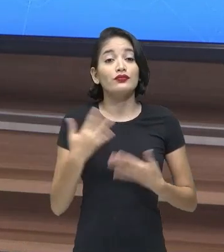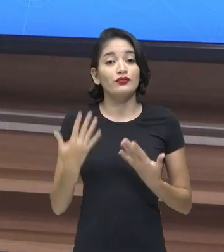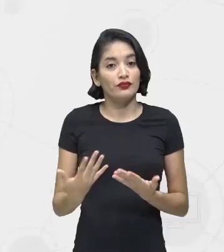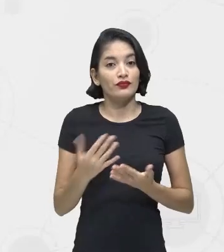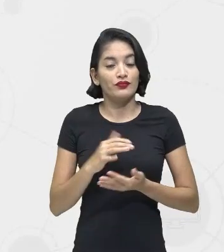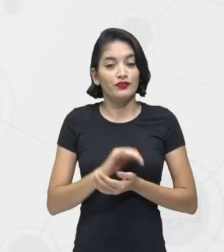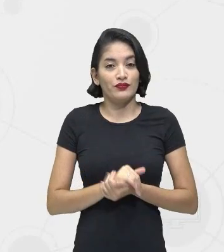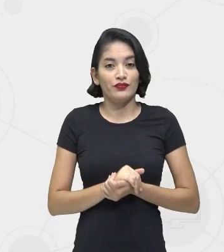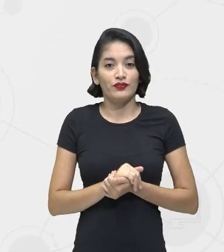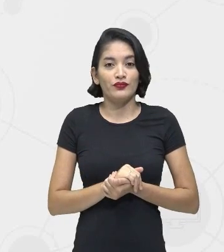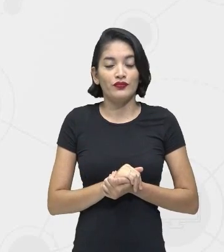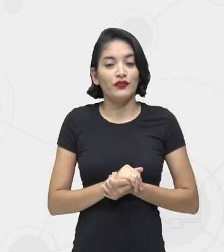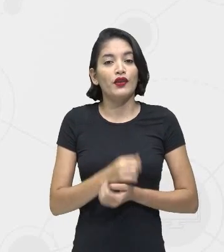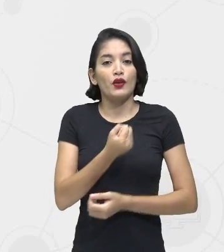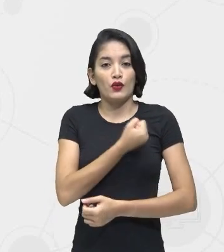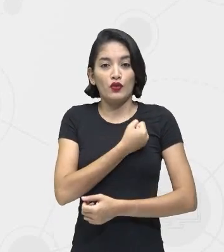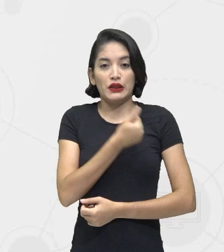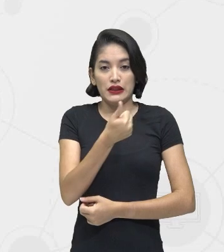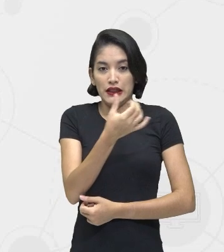aula